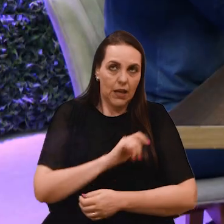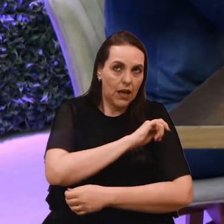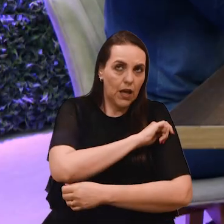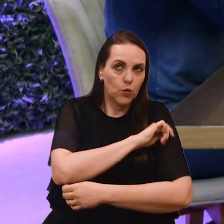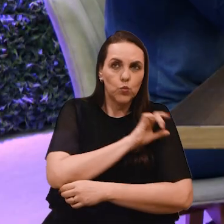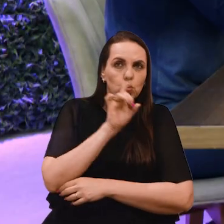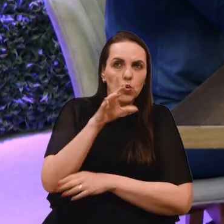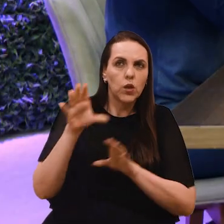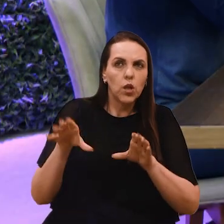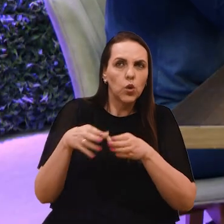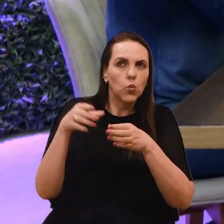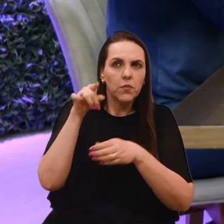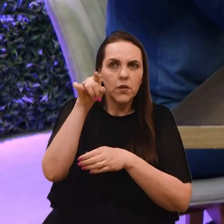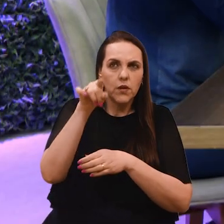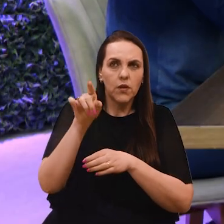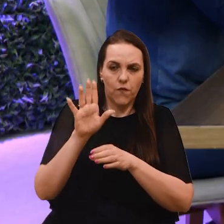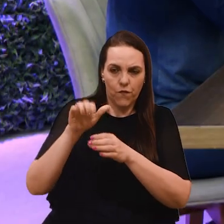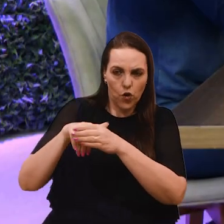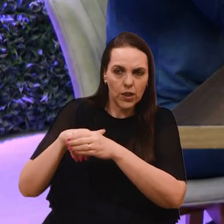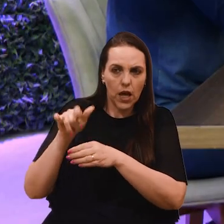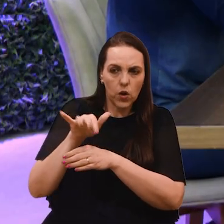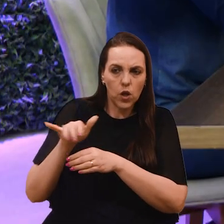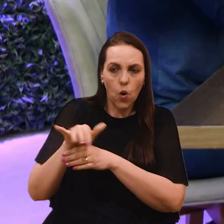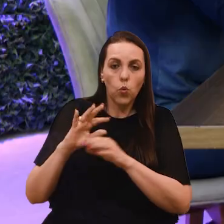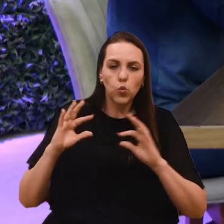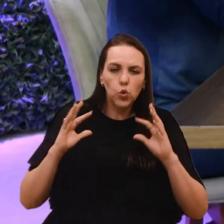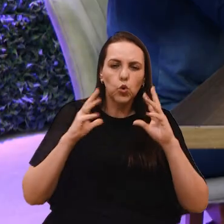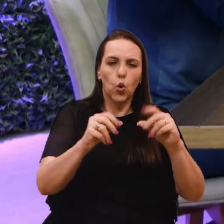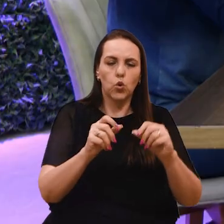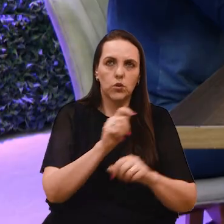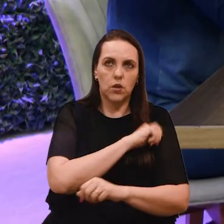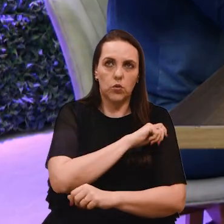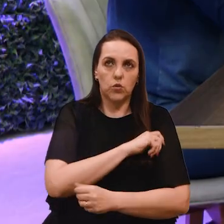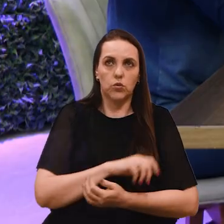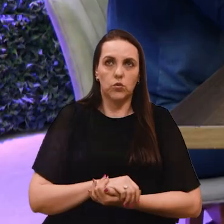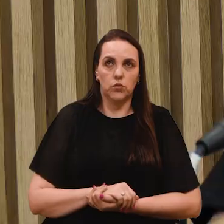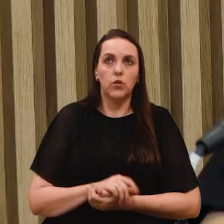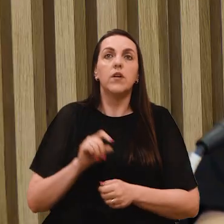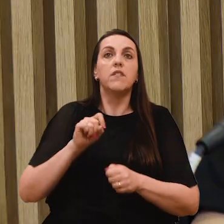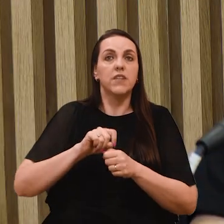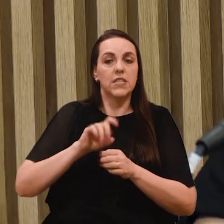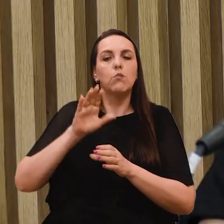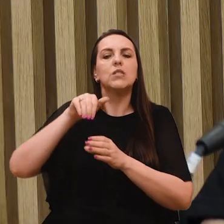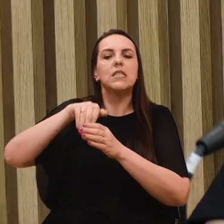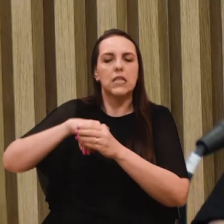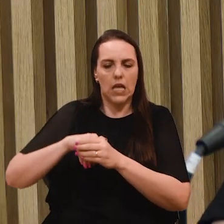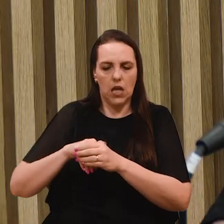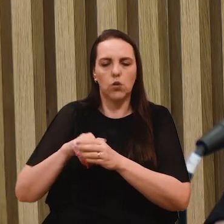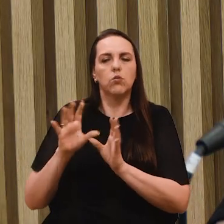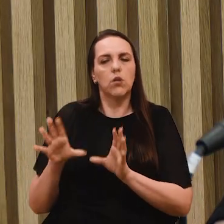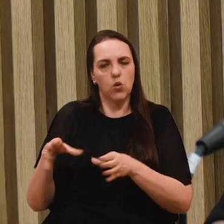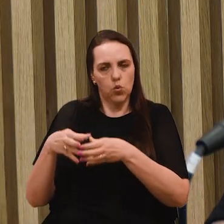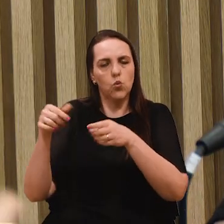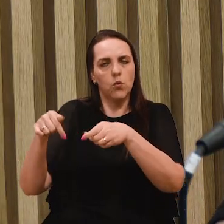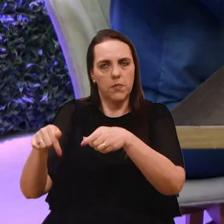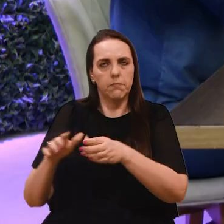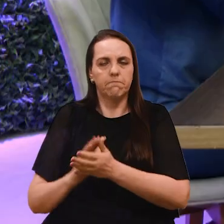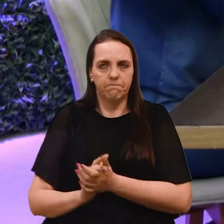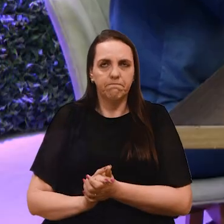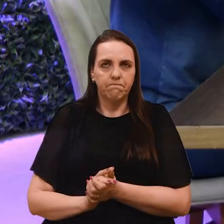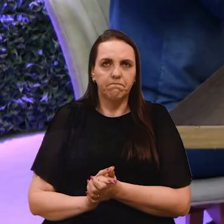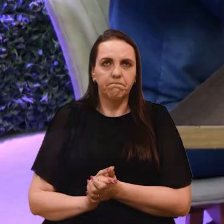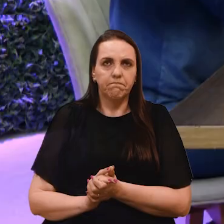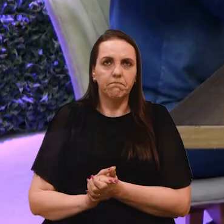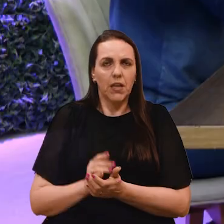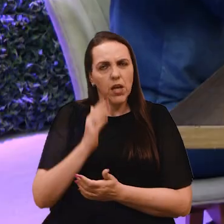da turma de vocês votaram na urna ou todos os estudantes da... Não, a gente fez dentro da nossa turma. Ai, que Dentro da nossa bacana. turma. É que eu acho que é